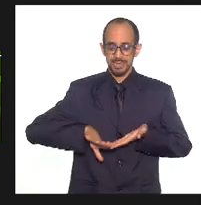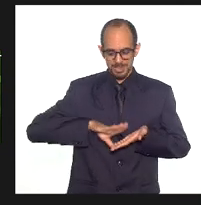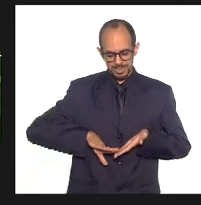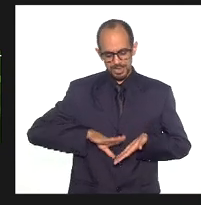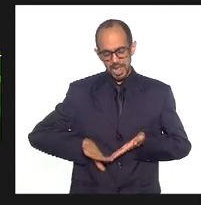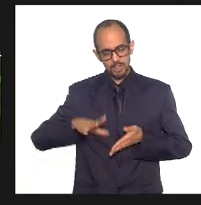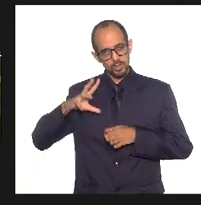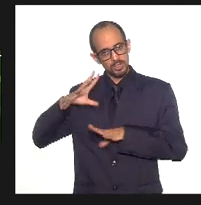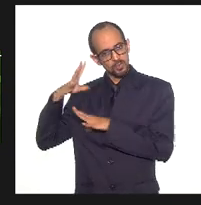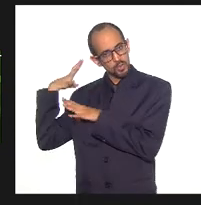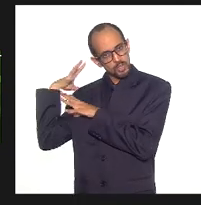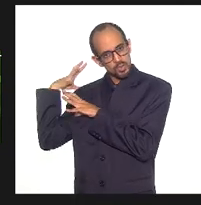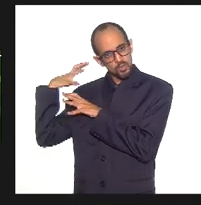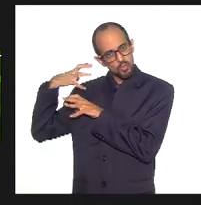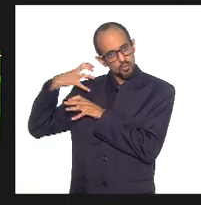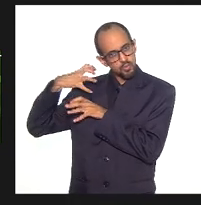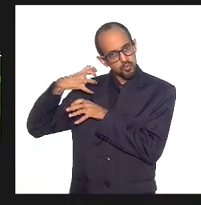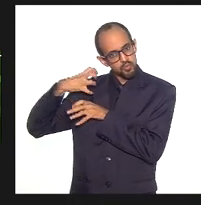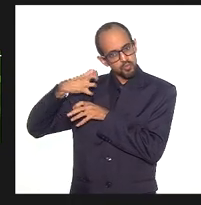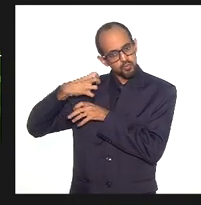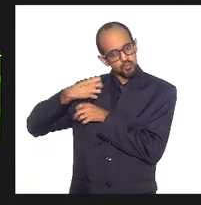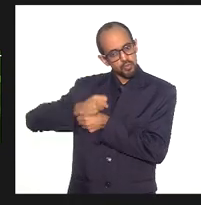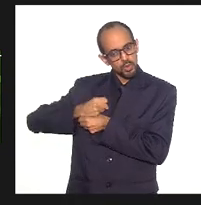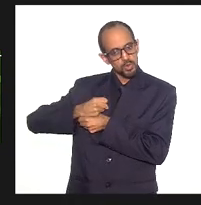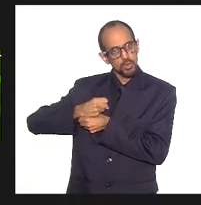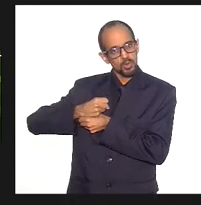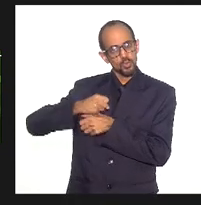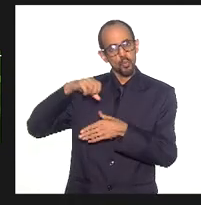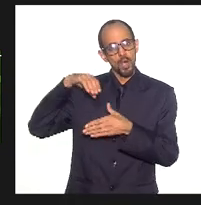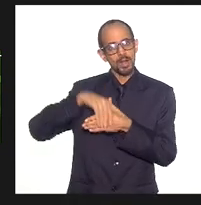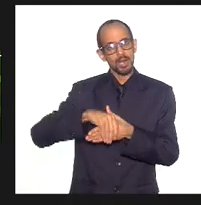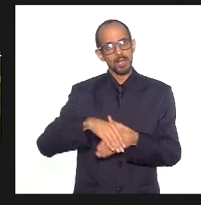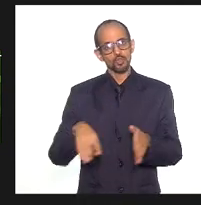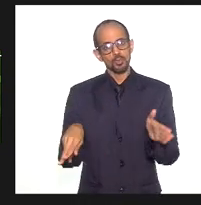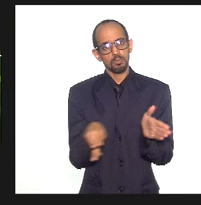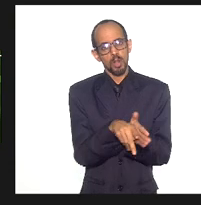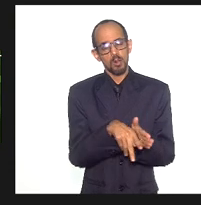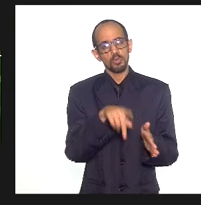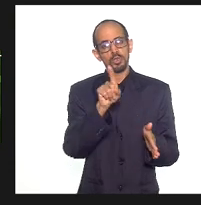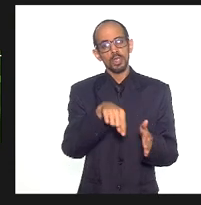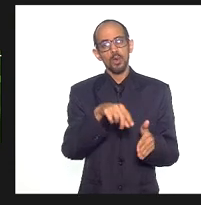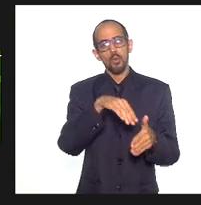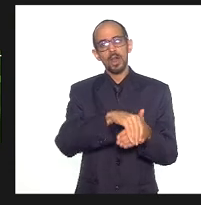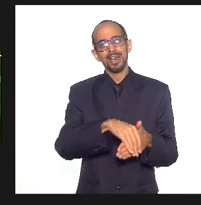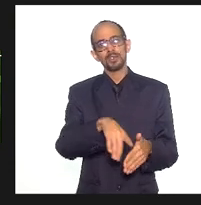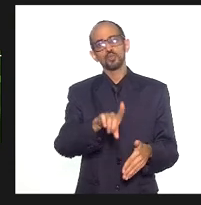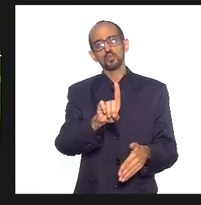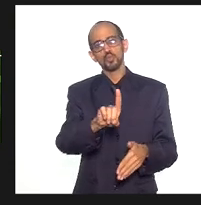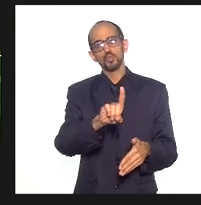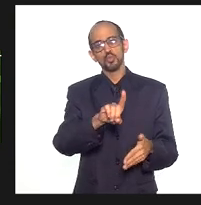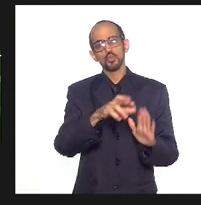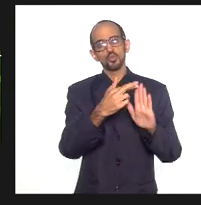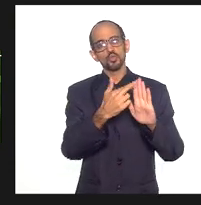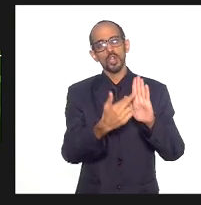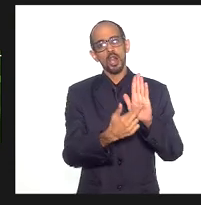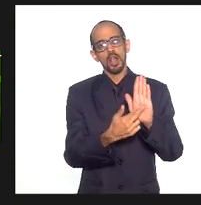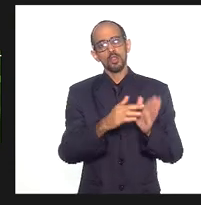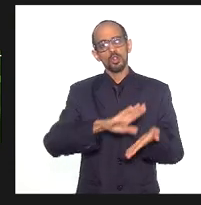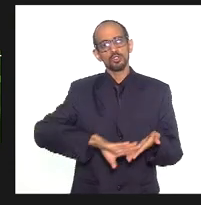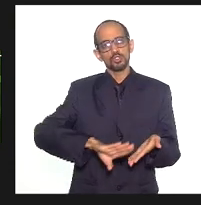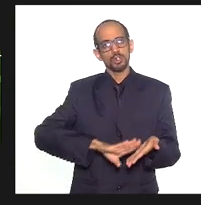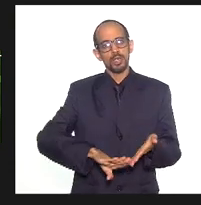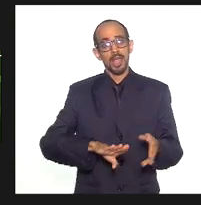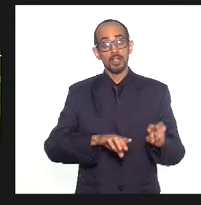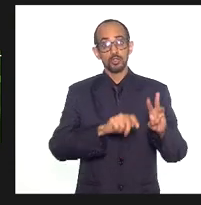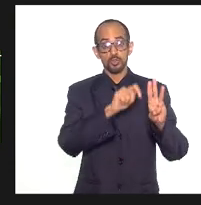acumulados e informados num anexo específico, anexo 1 do relatório de gastos trimestrais, né?